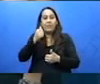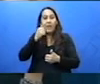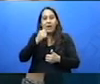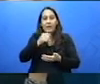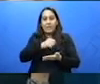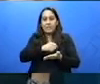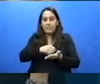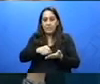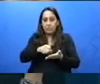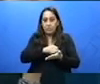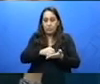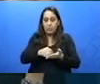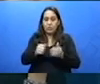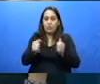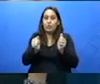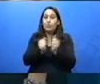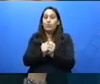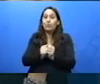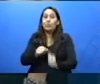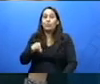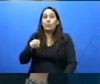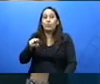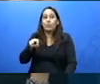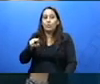e os